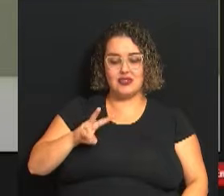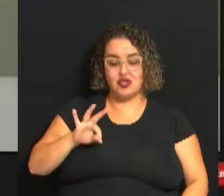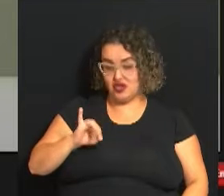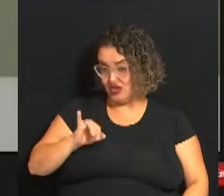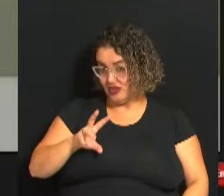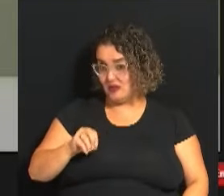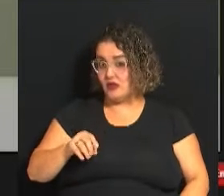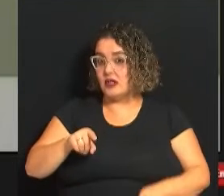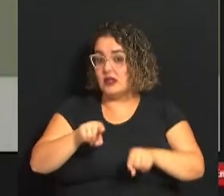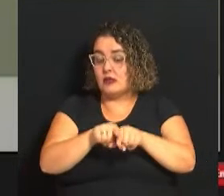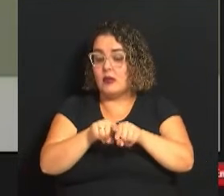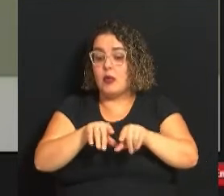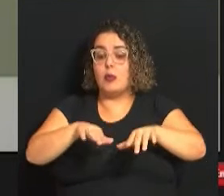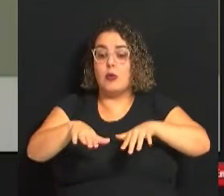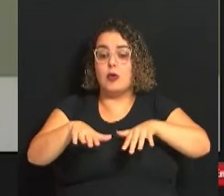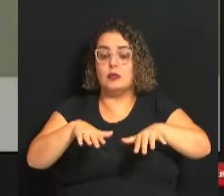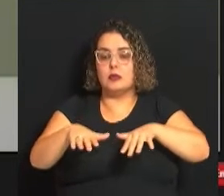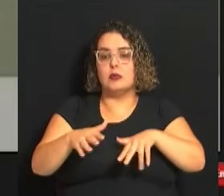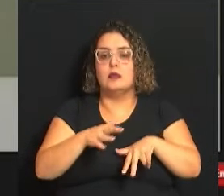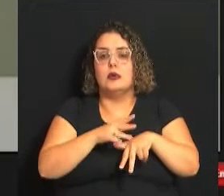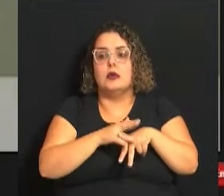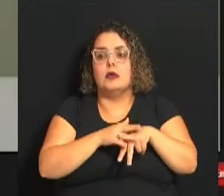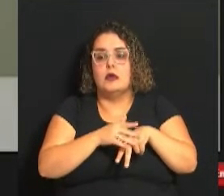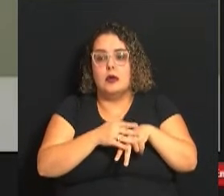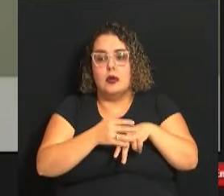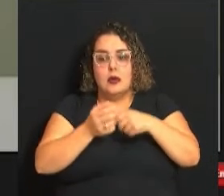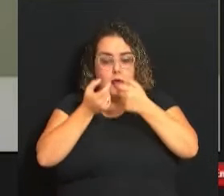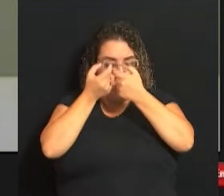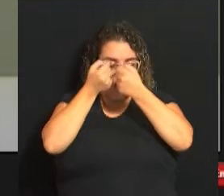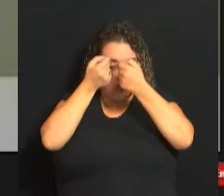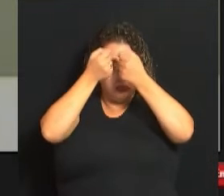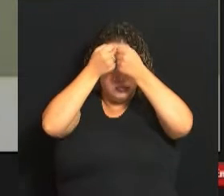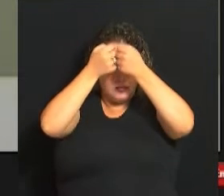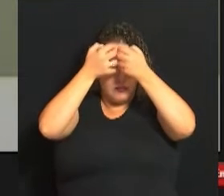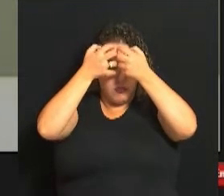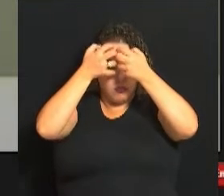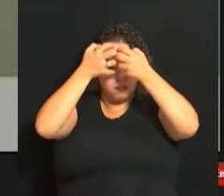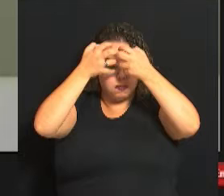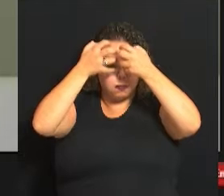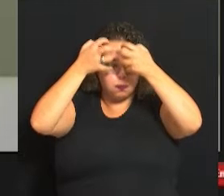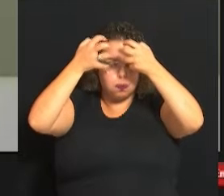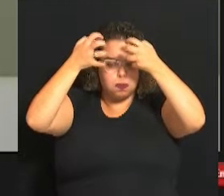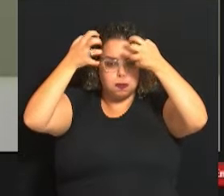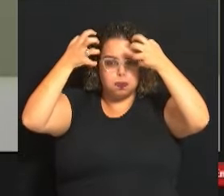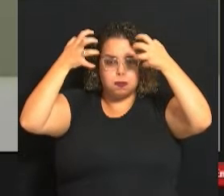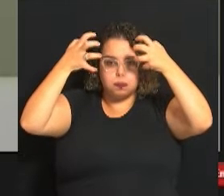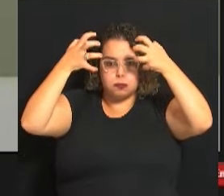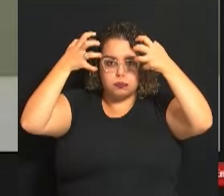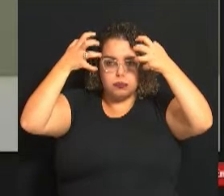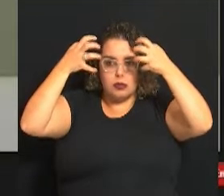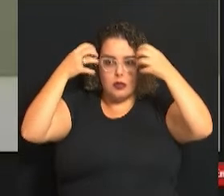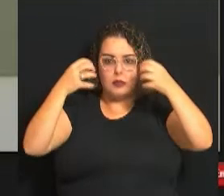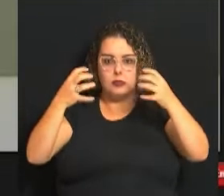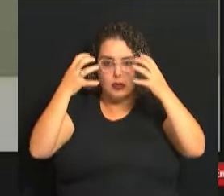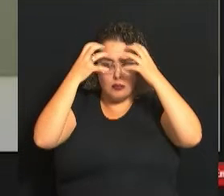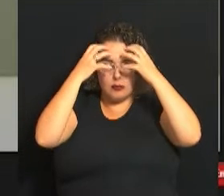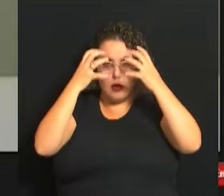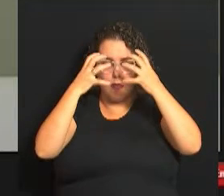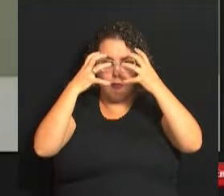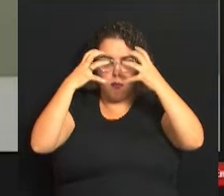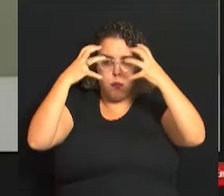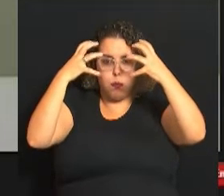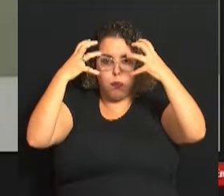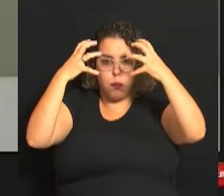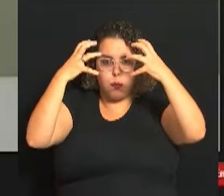um paciente que tem um tumor cerebral, aquilo cresce, o cérebro fica inchado